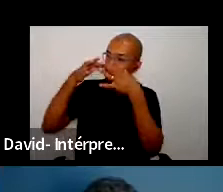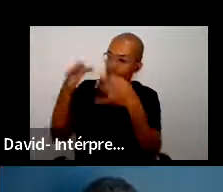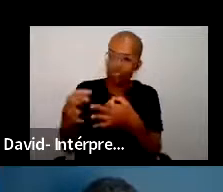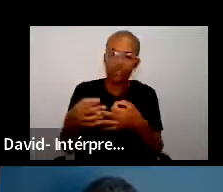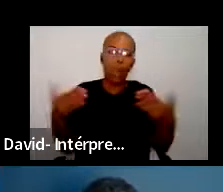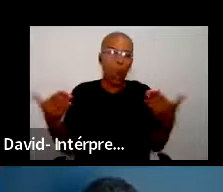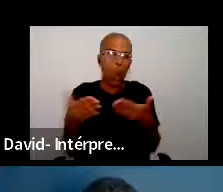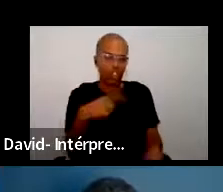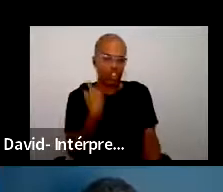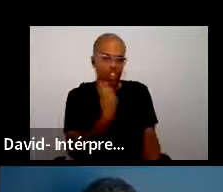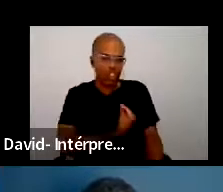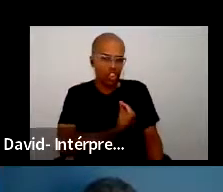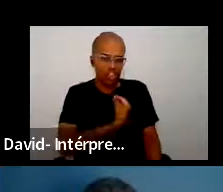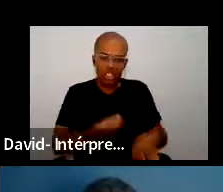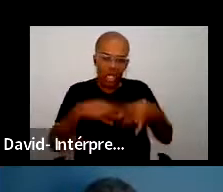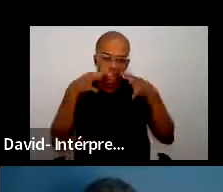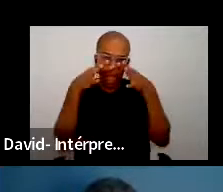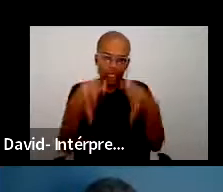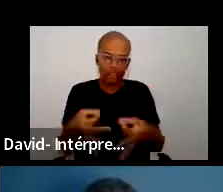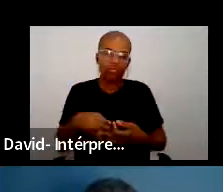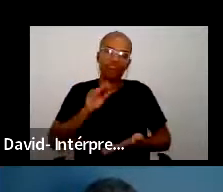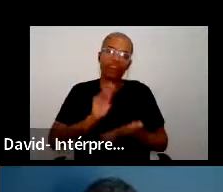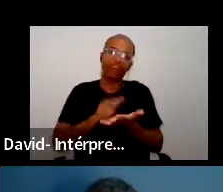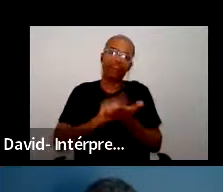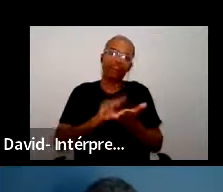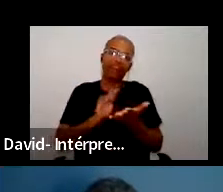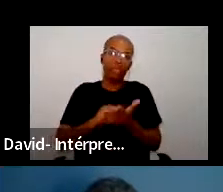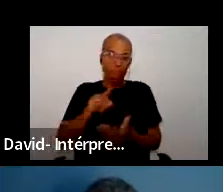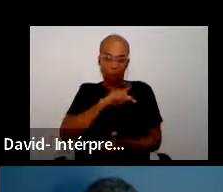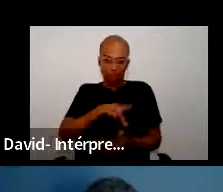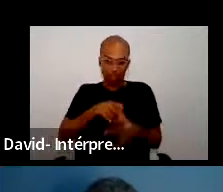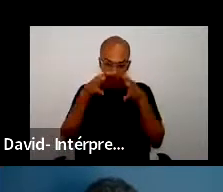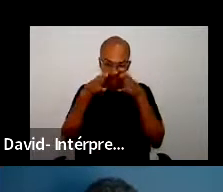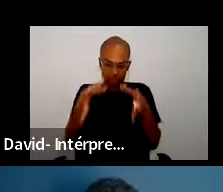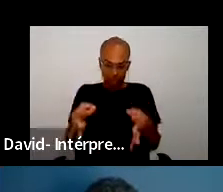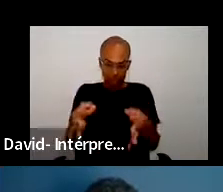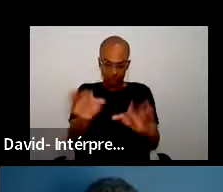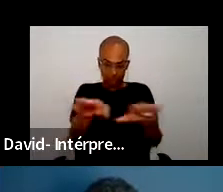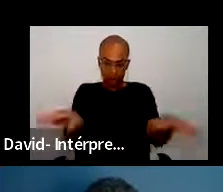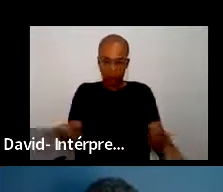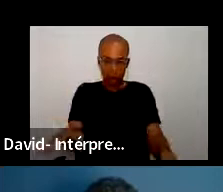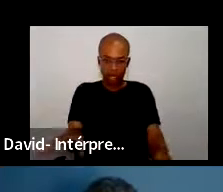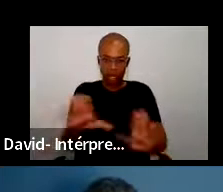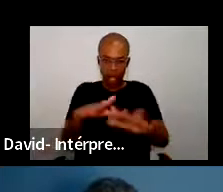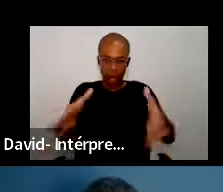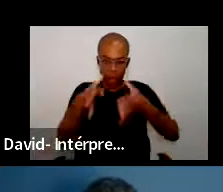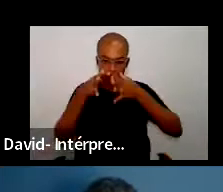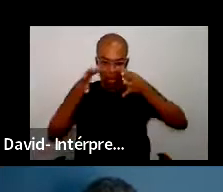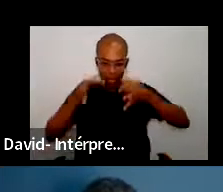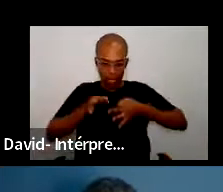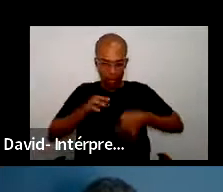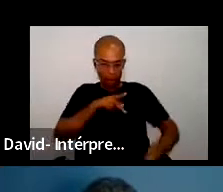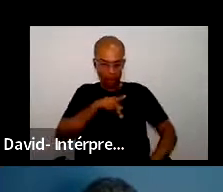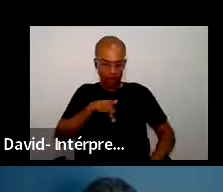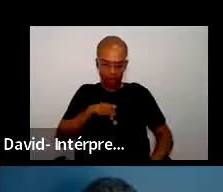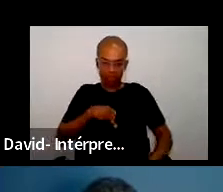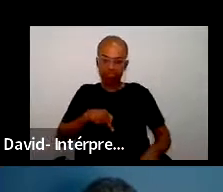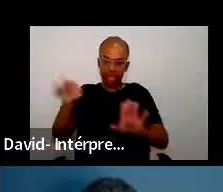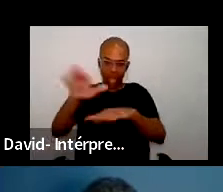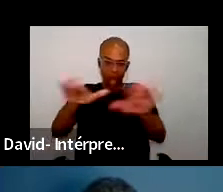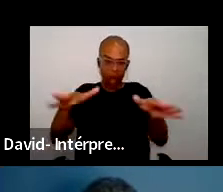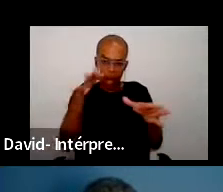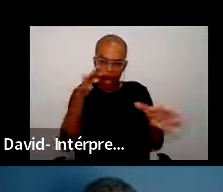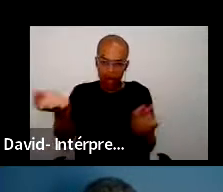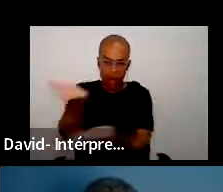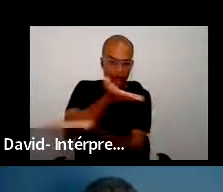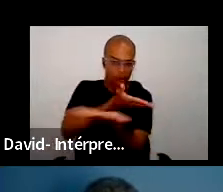escutam o outro. O professor não escuta o aluno não escuta o professor, não escuta o colega. Então, a gente